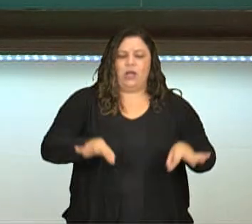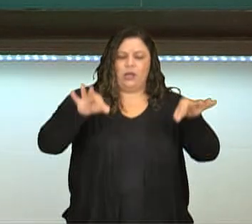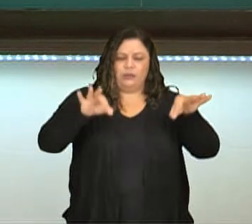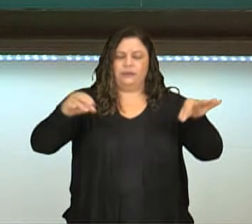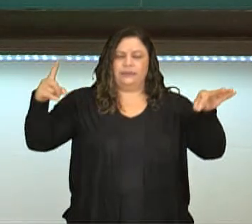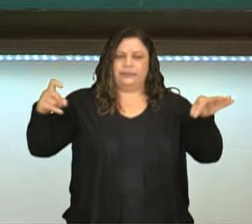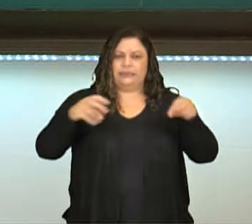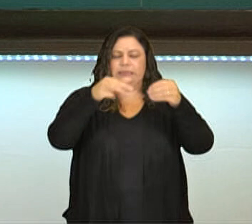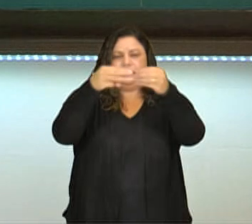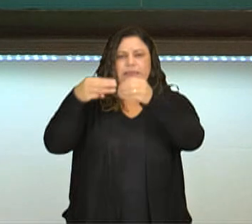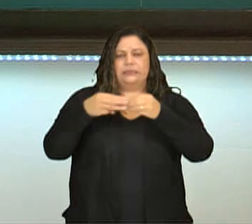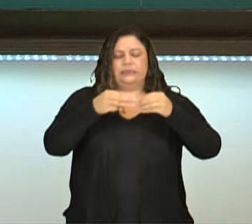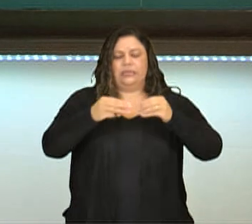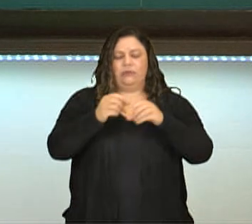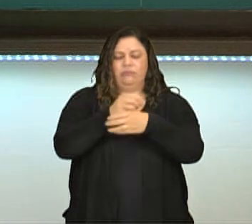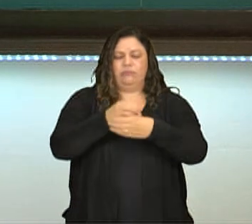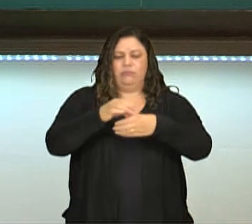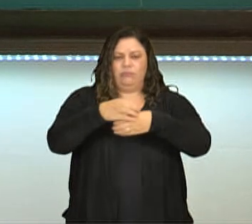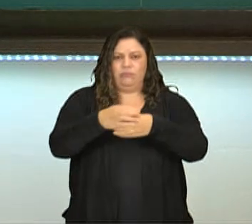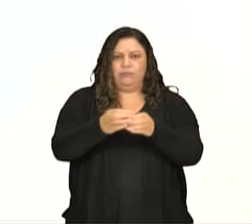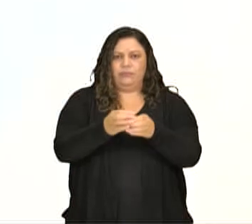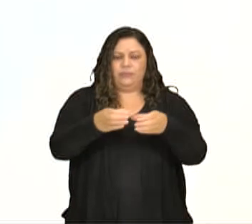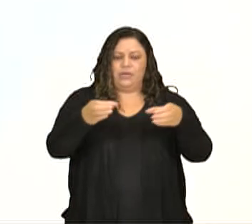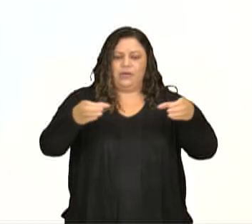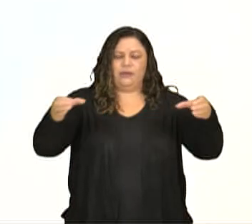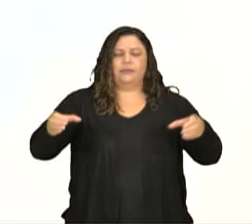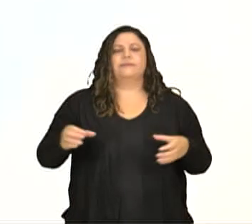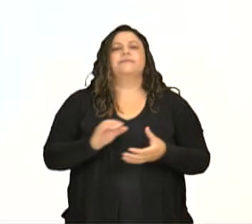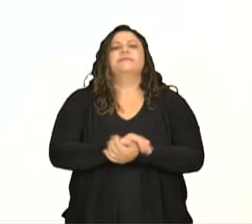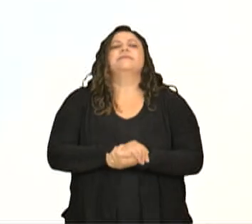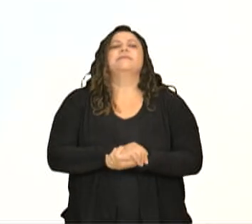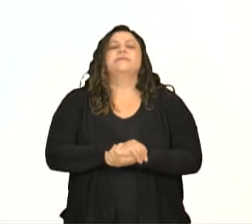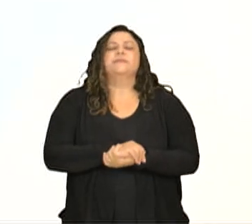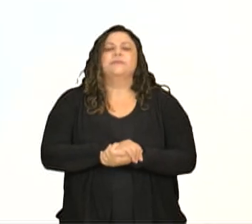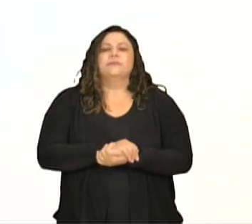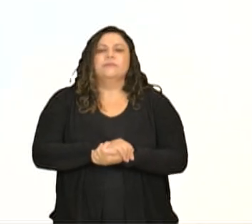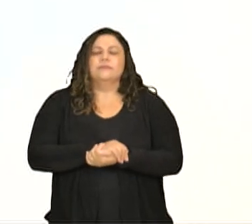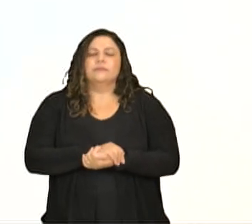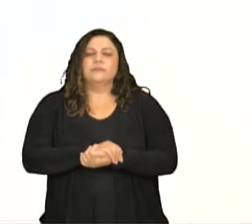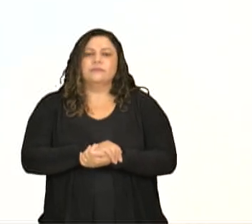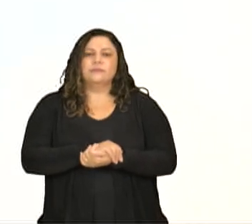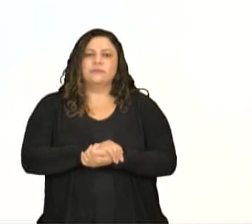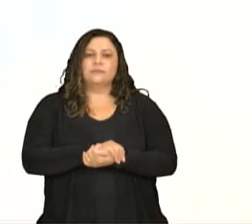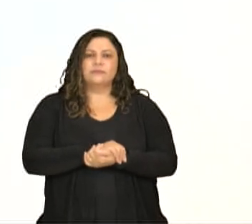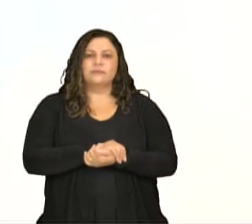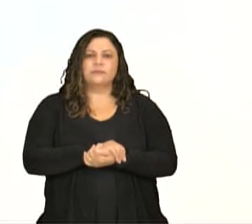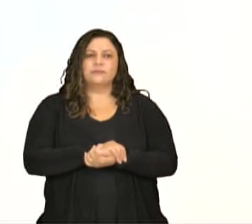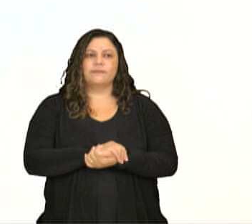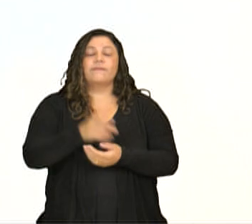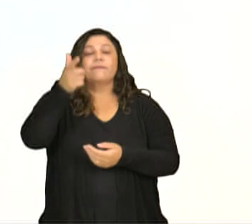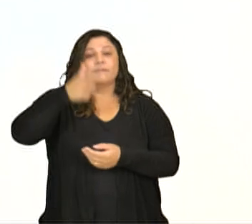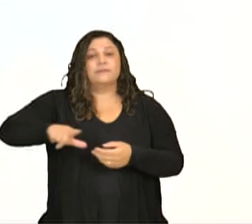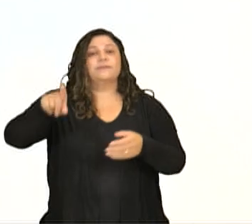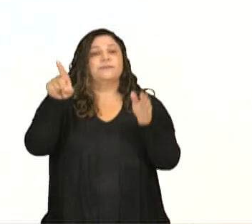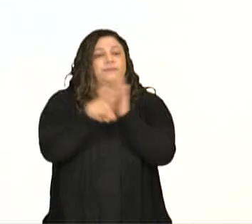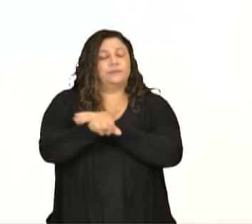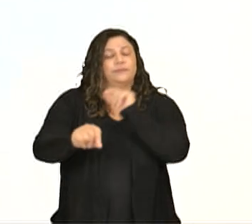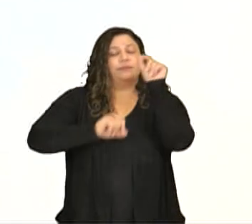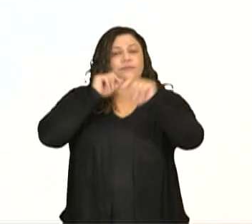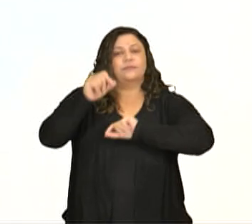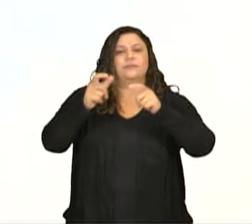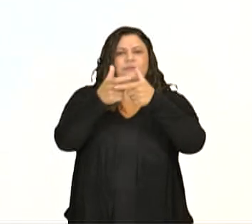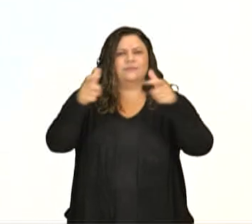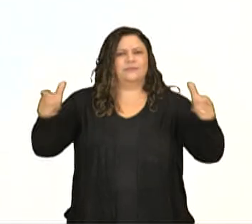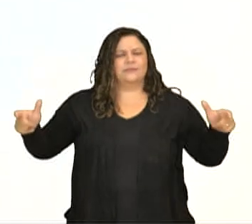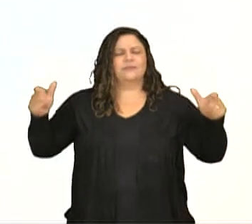dali passe a desenvolver o indivíduo. Com relação a outra questão, aumento de tamanho